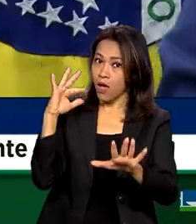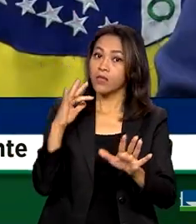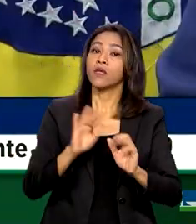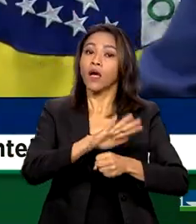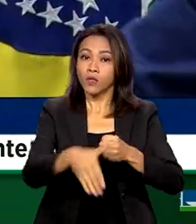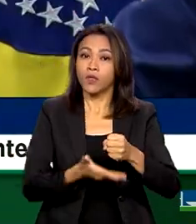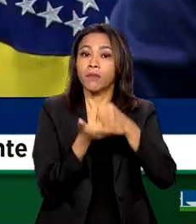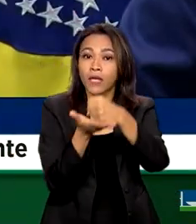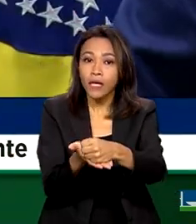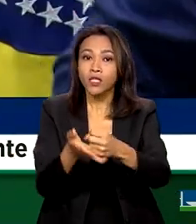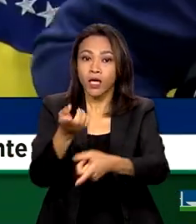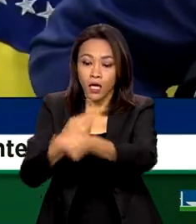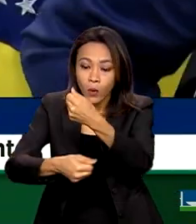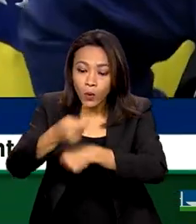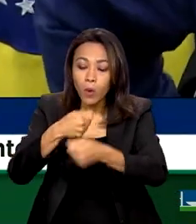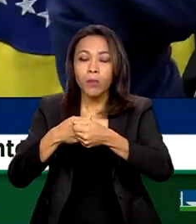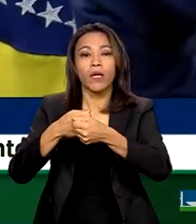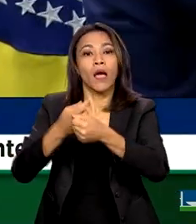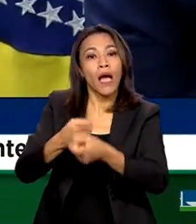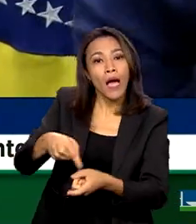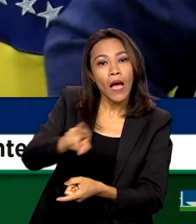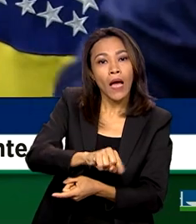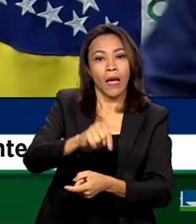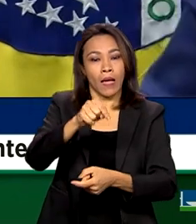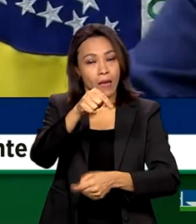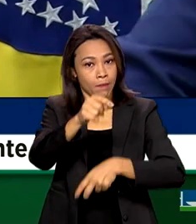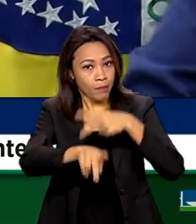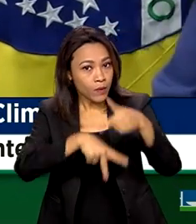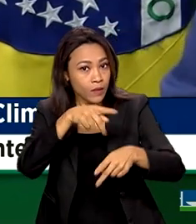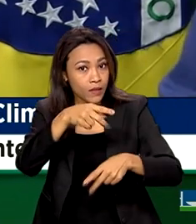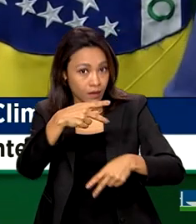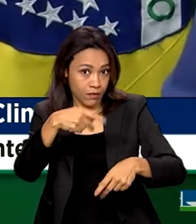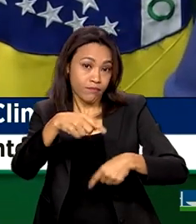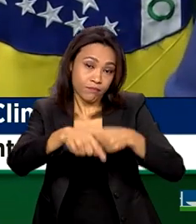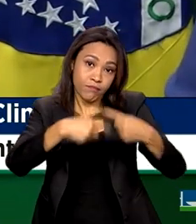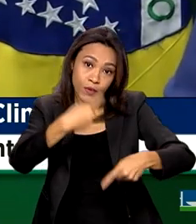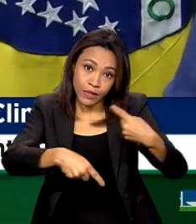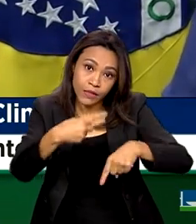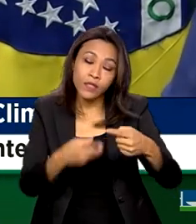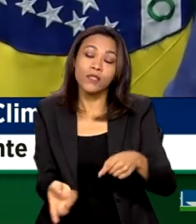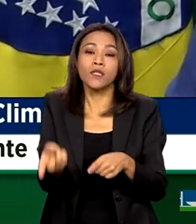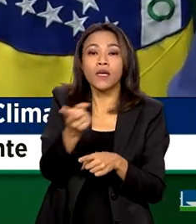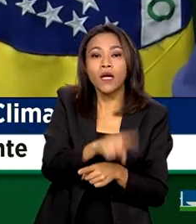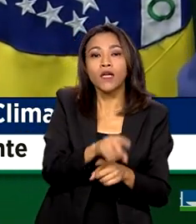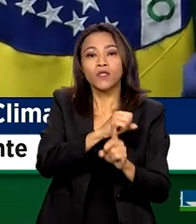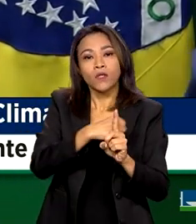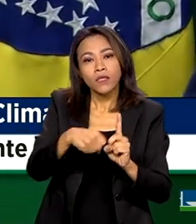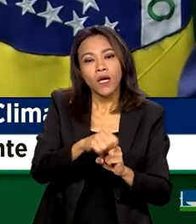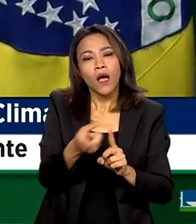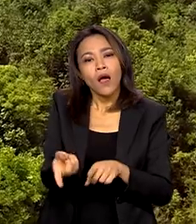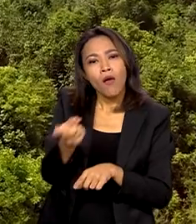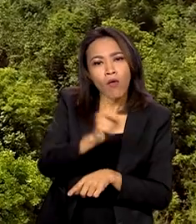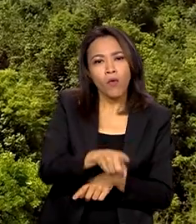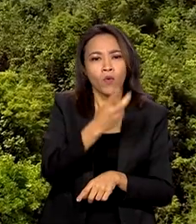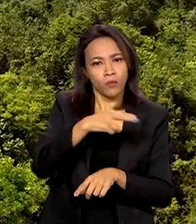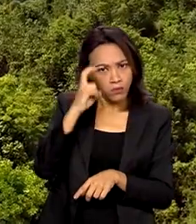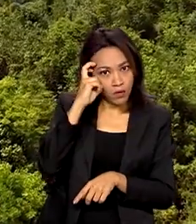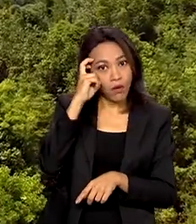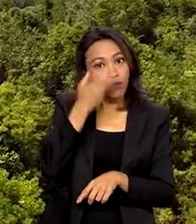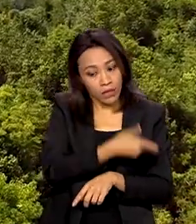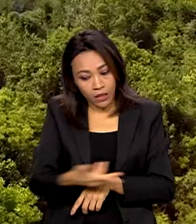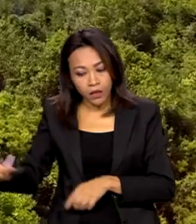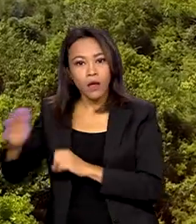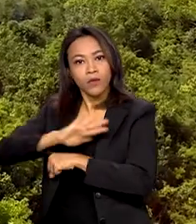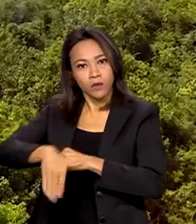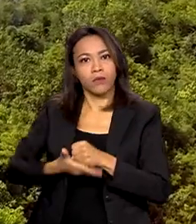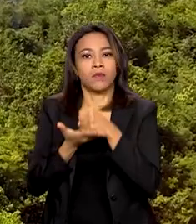a sustentabilidade política sustentabilidade social a sustentabilidade cultural sobre a